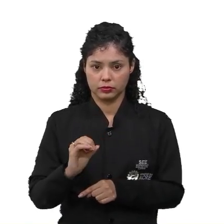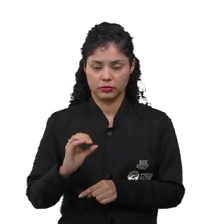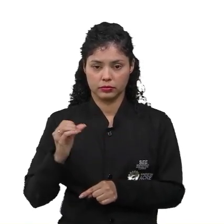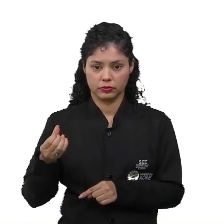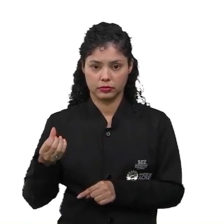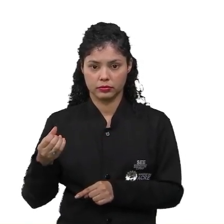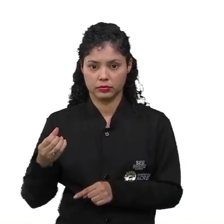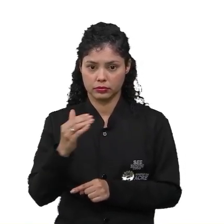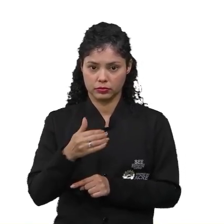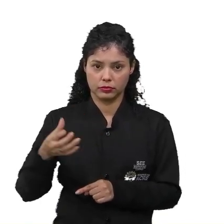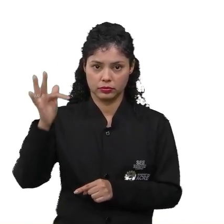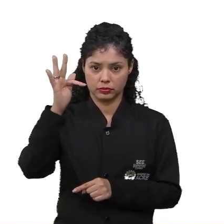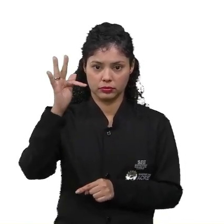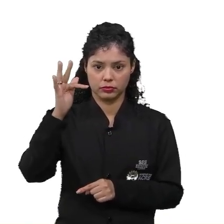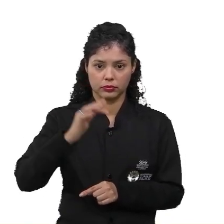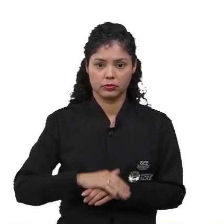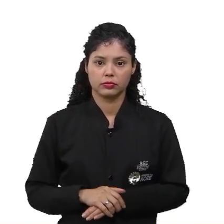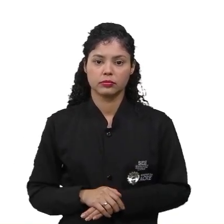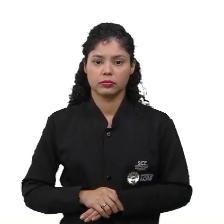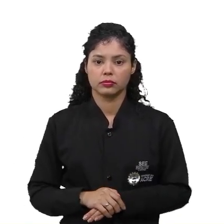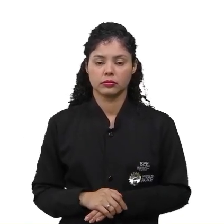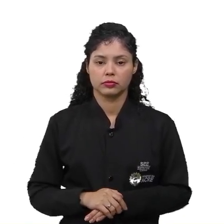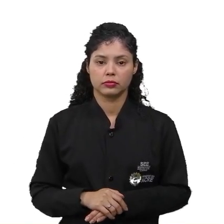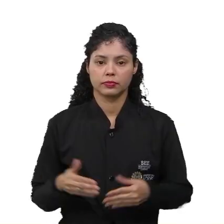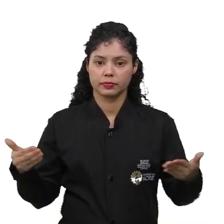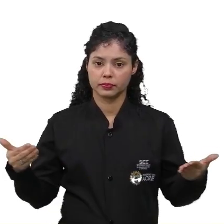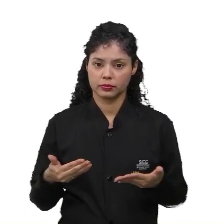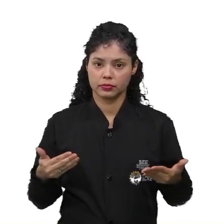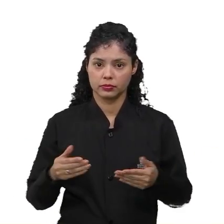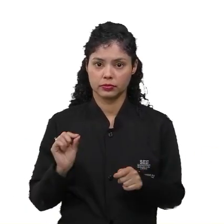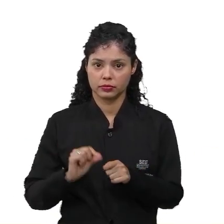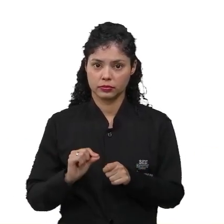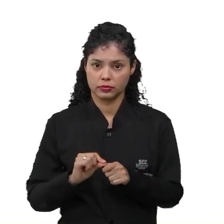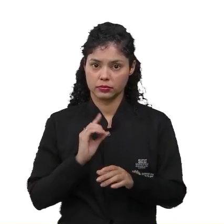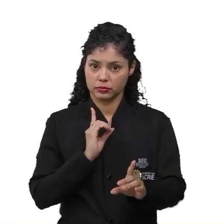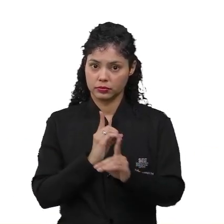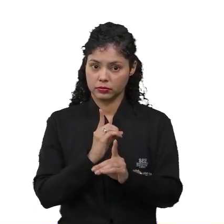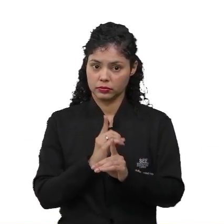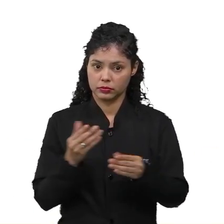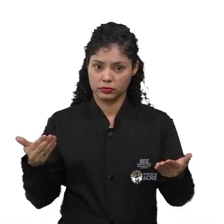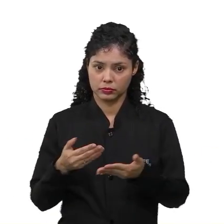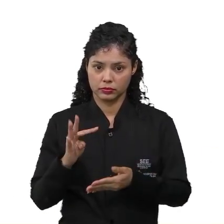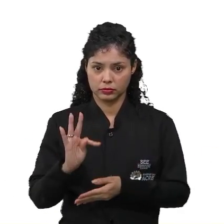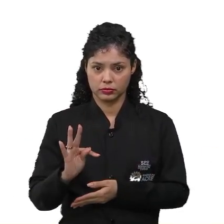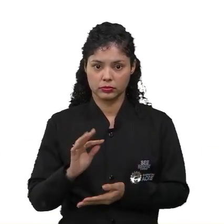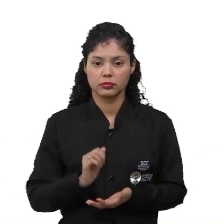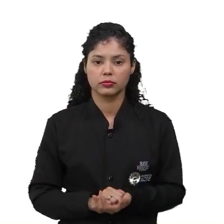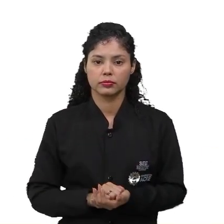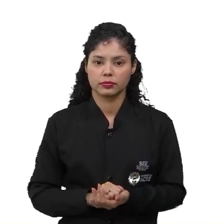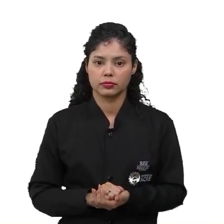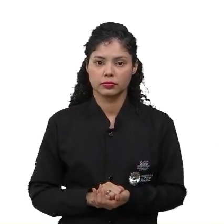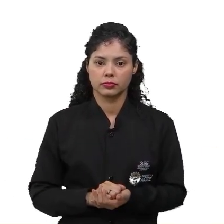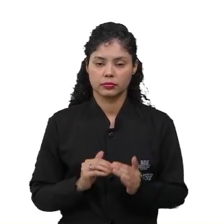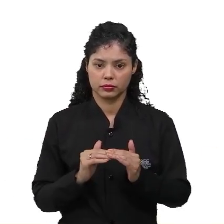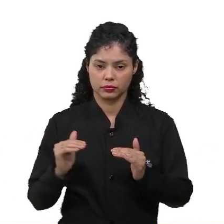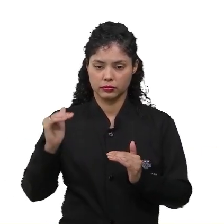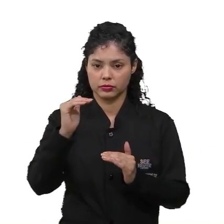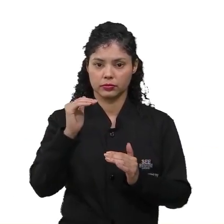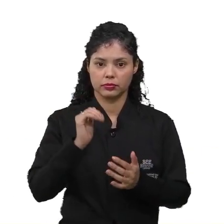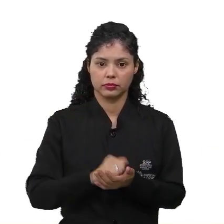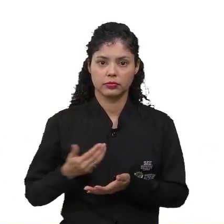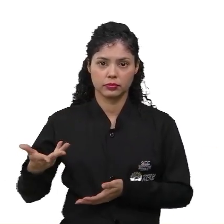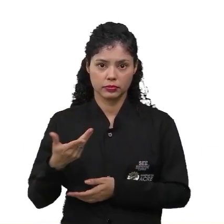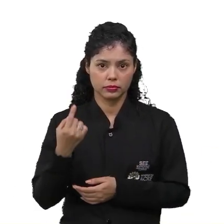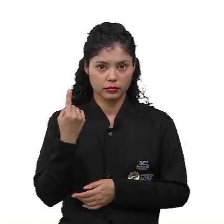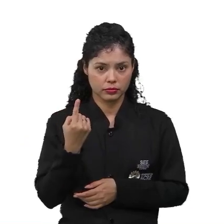1,06 elevado a t. Agora o que eu vou fazer? Eu preciso descobrir qual é esse valor t que eu elevo a